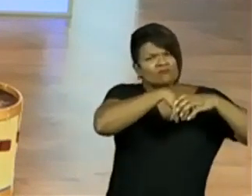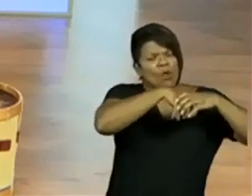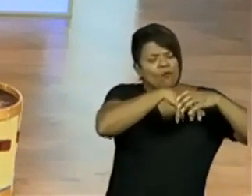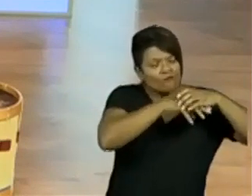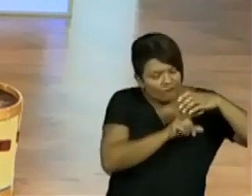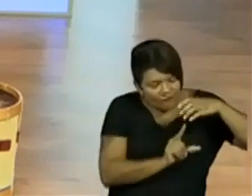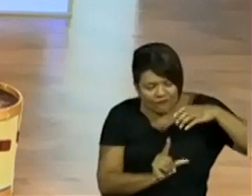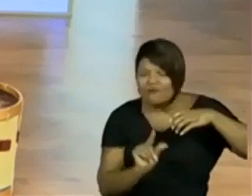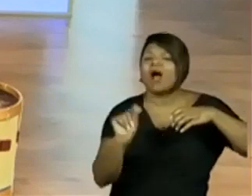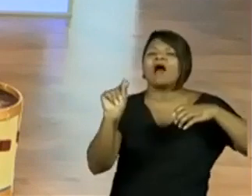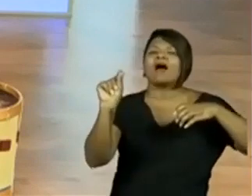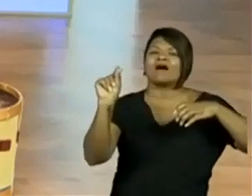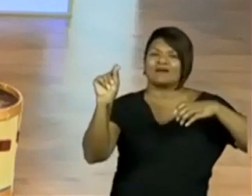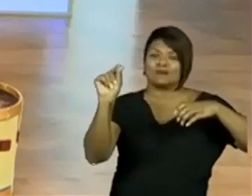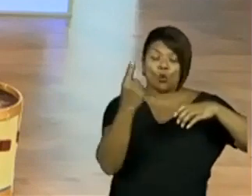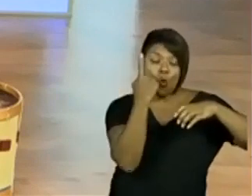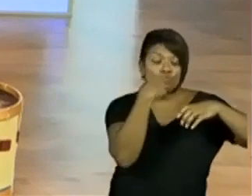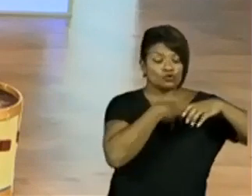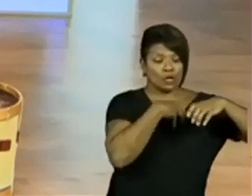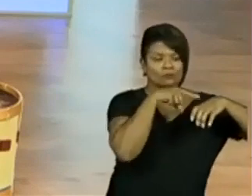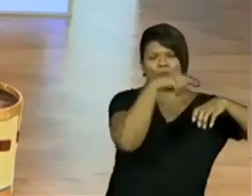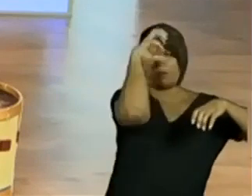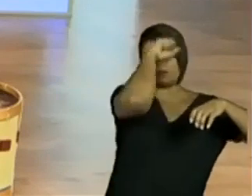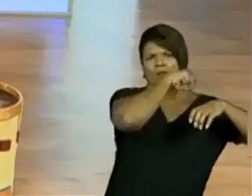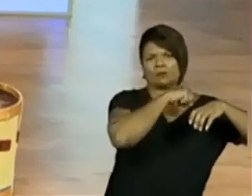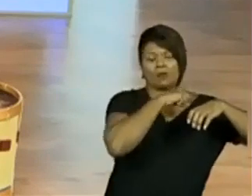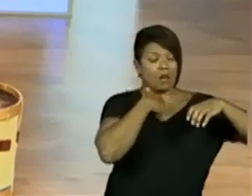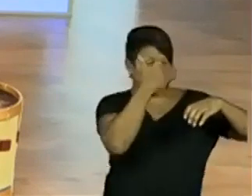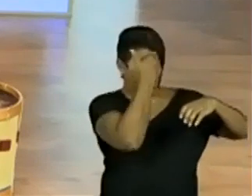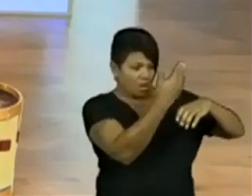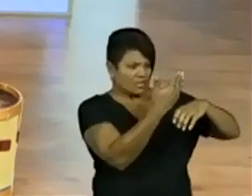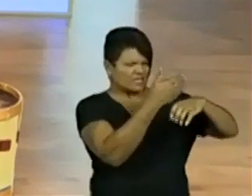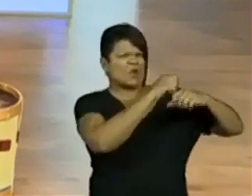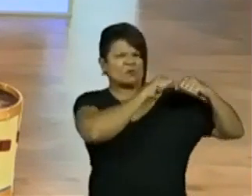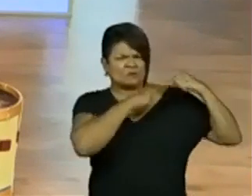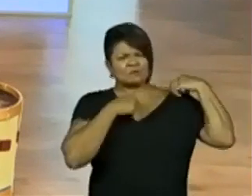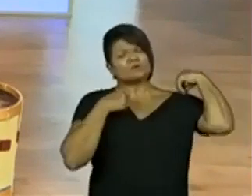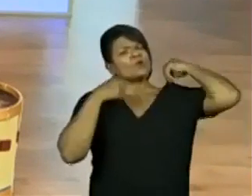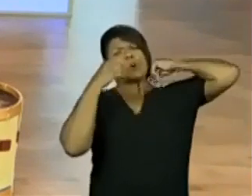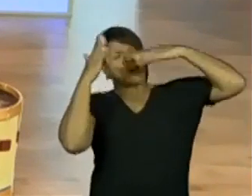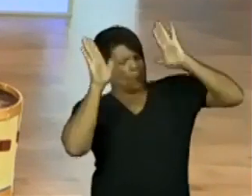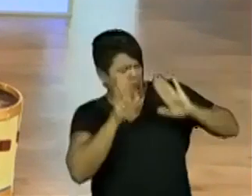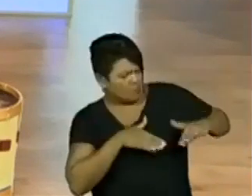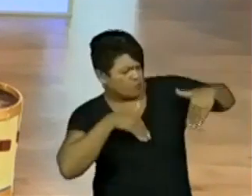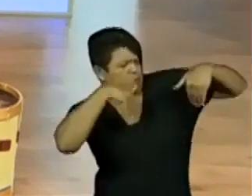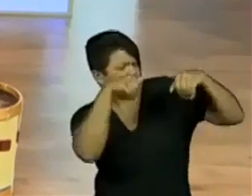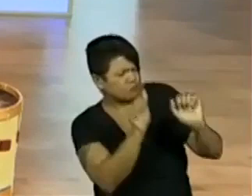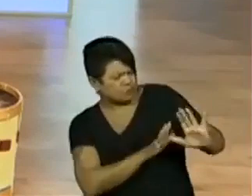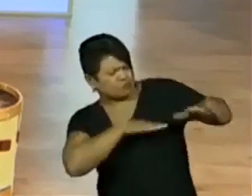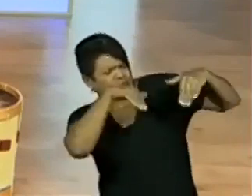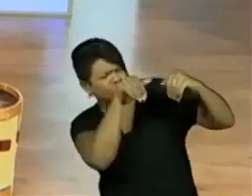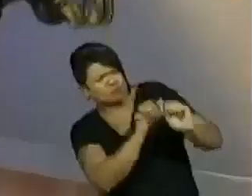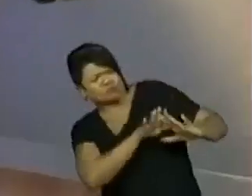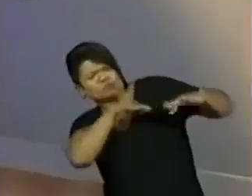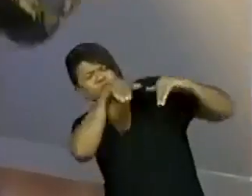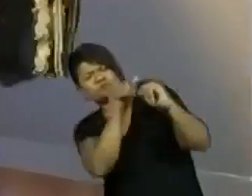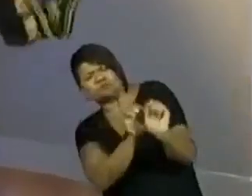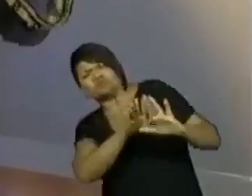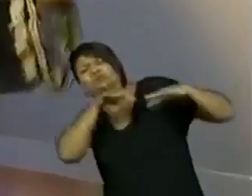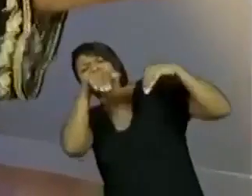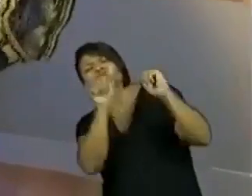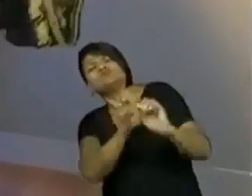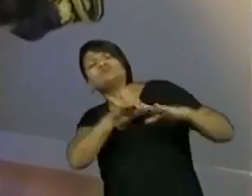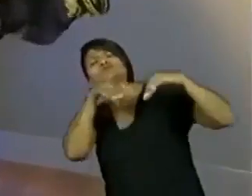apenas uma. Ele agradeceu a rocha e saiu flutuando, flutuando, flutuando, flutuando